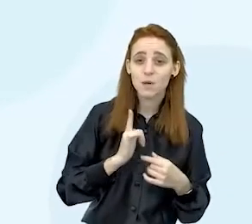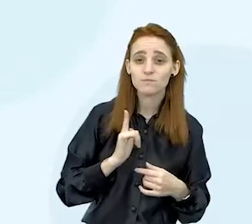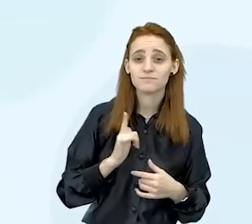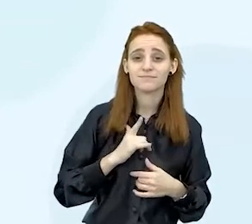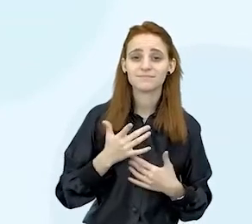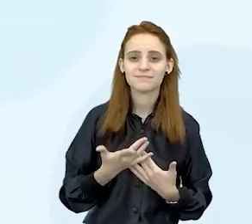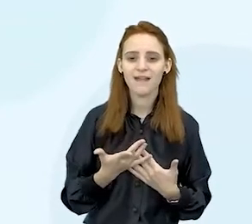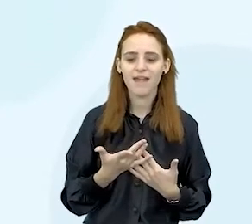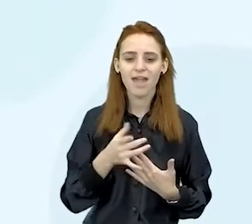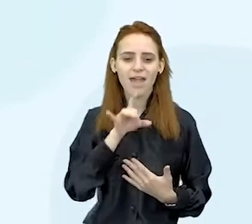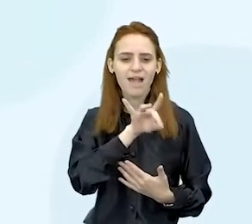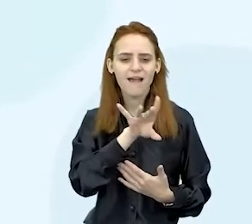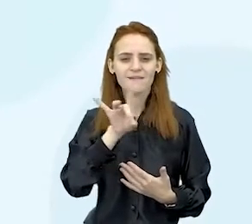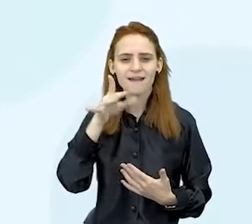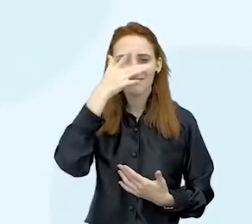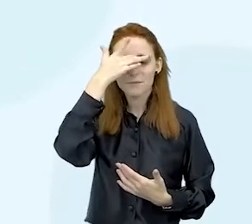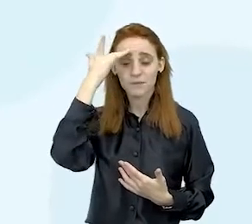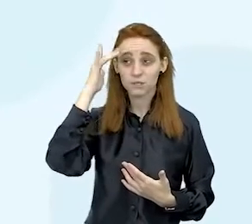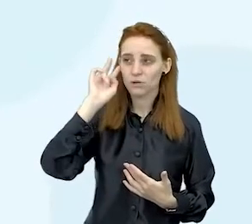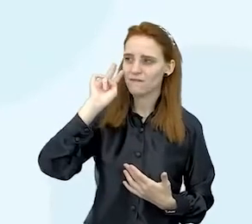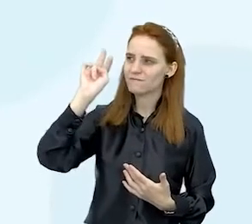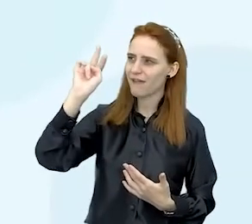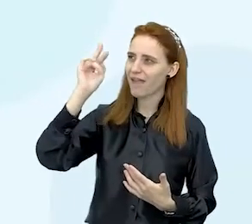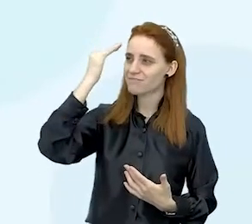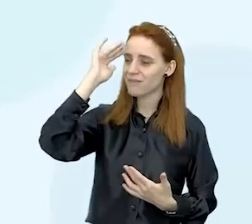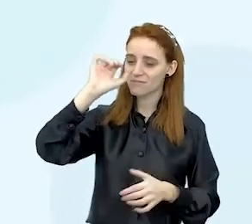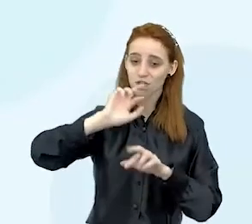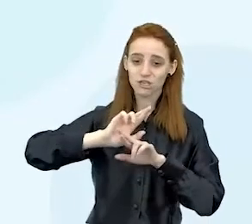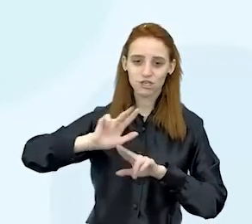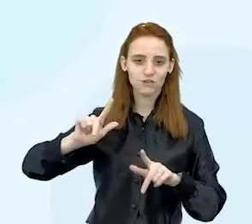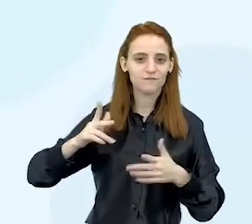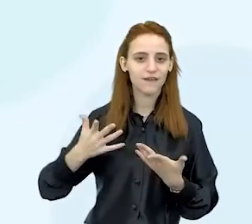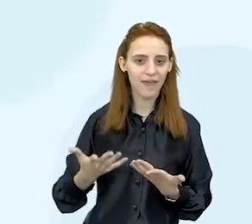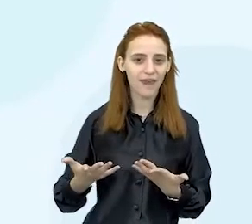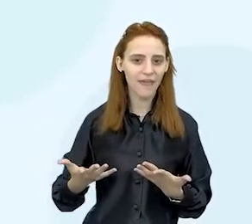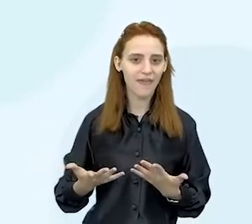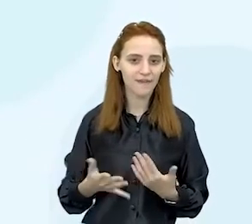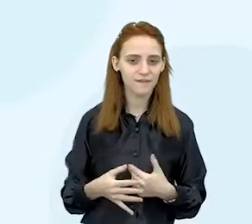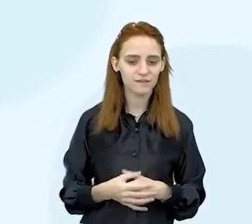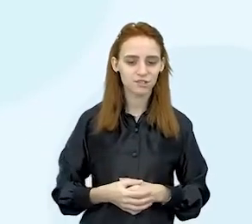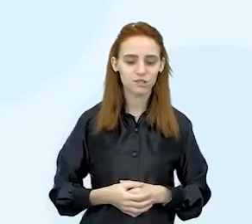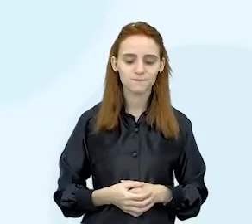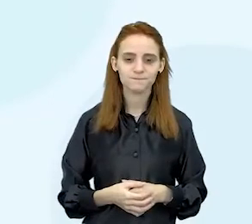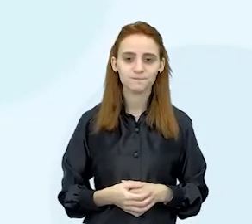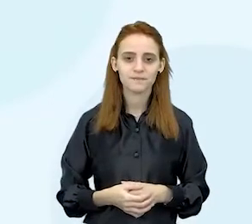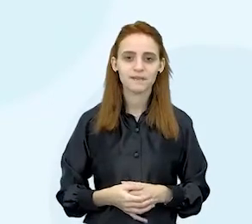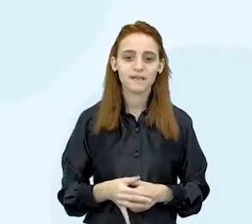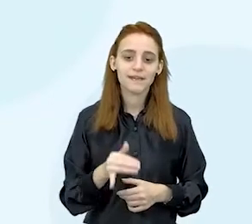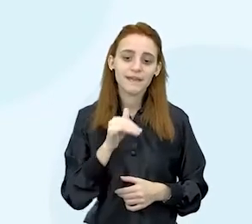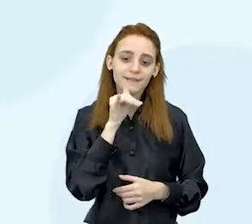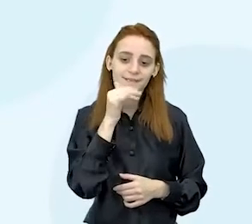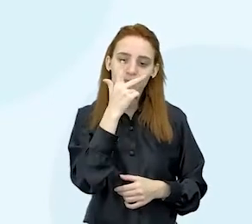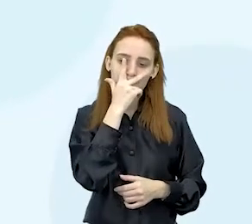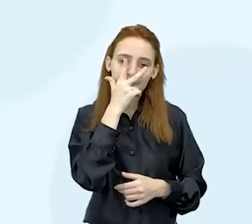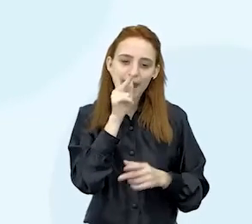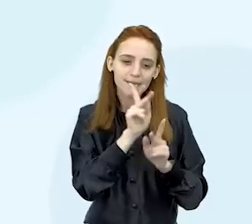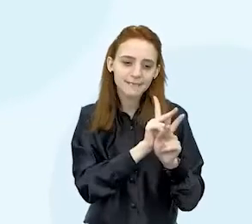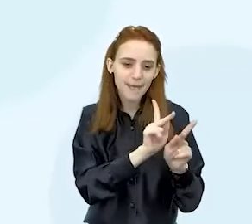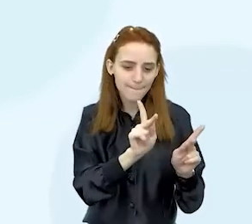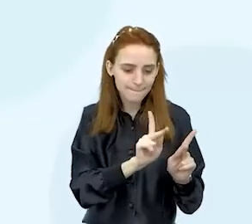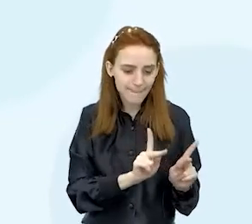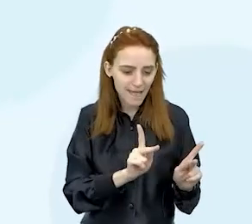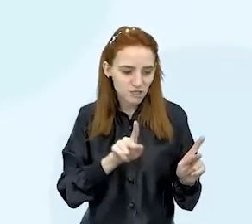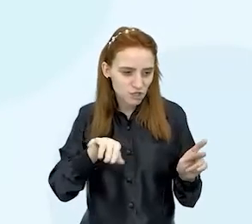um faz a sua leitura. Mas eu posso fazer uma leitura, é maravilhoso, mas eu posso fazer uma leitura assim, à medida que a paz vai chegando, vai associando a cor branca,